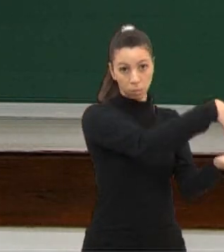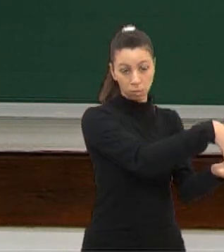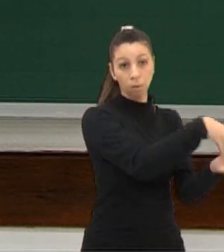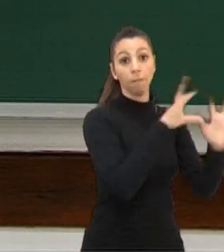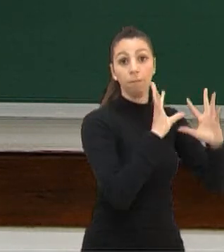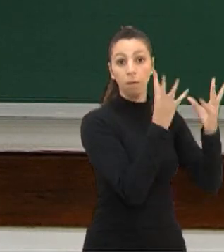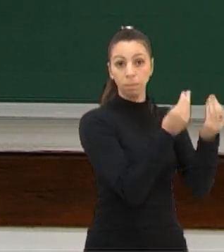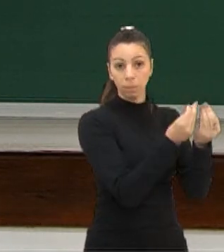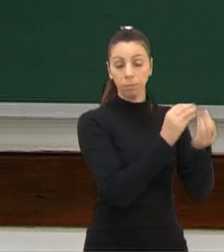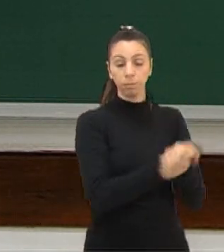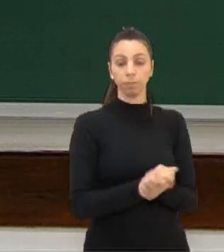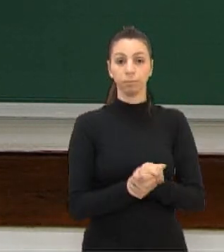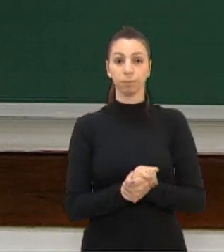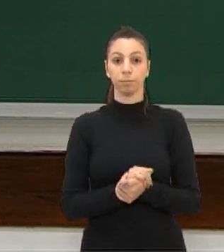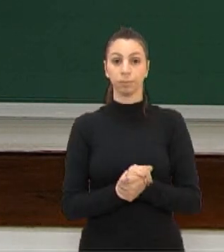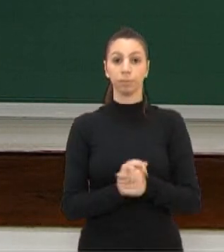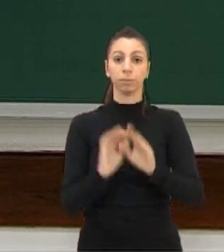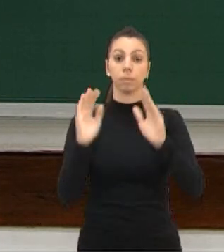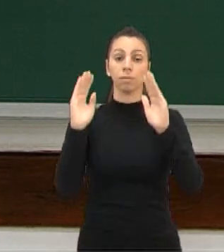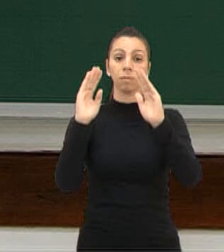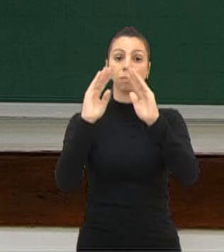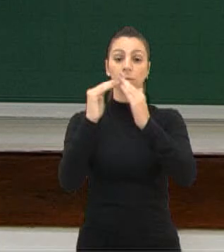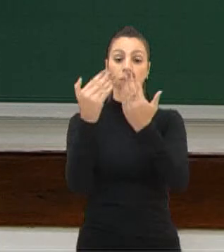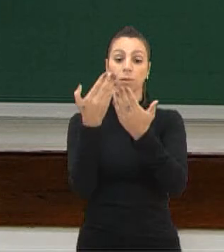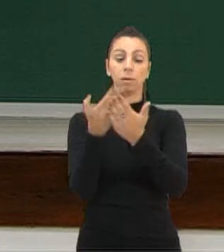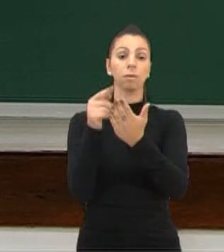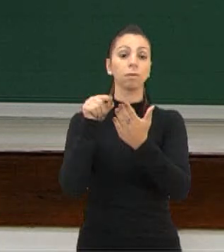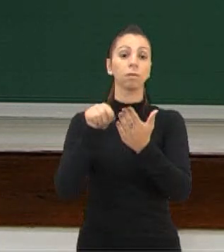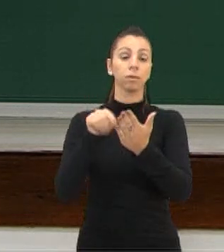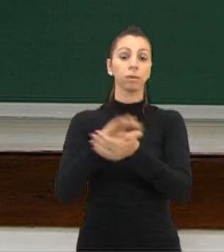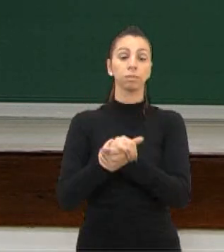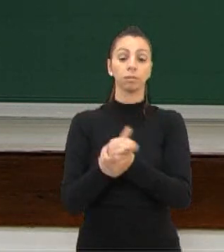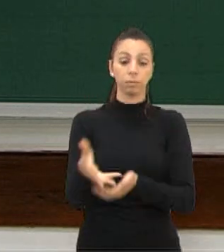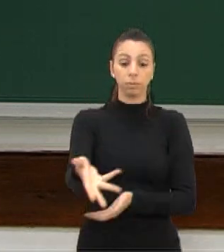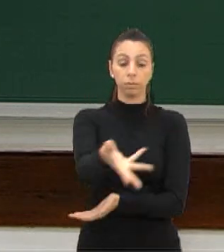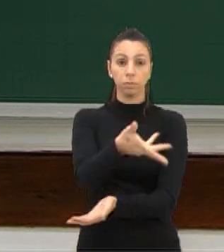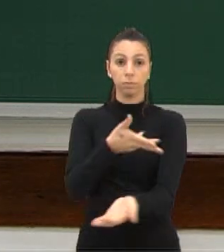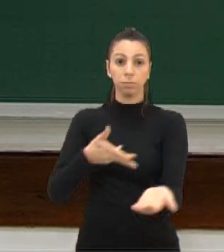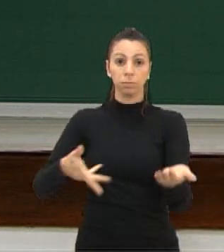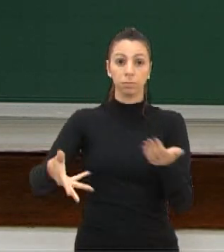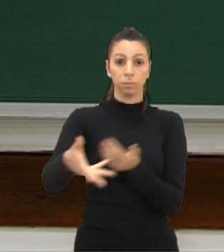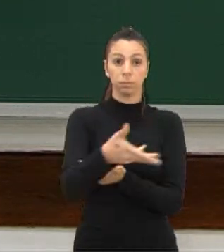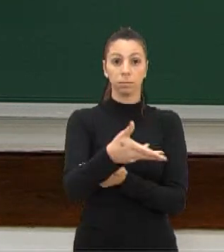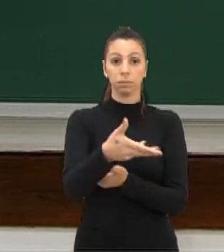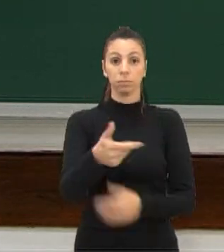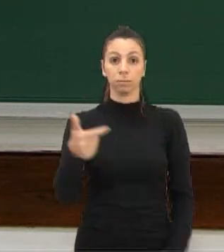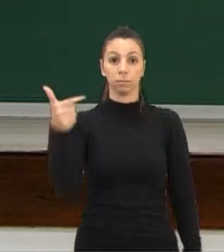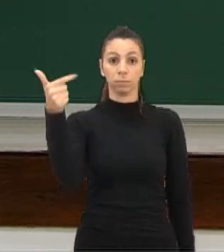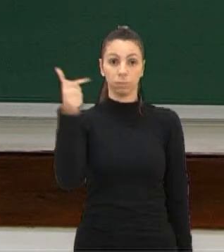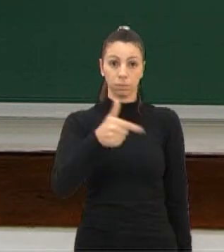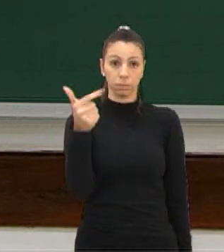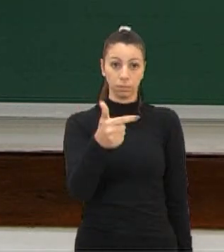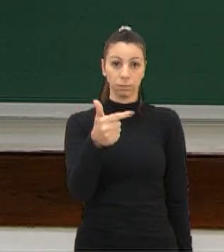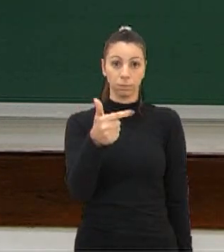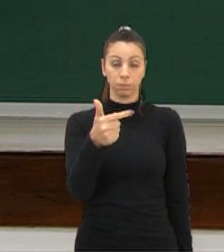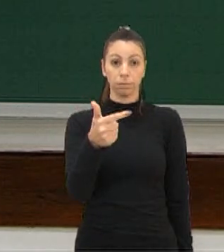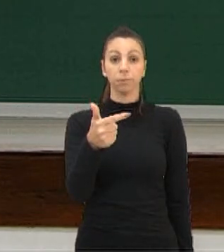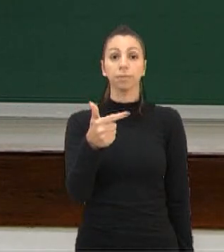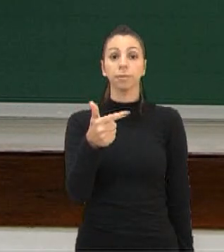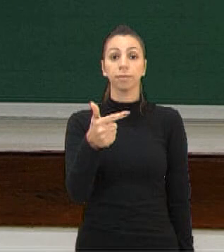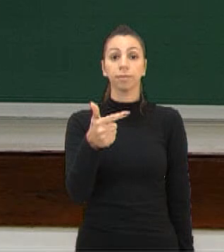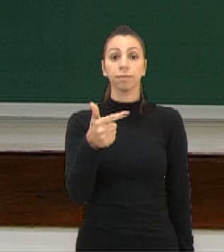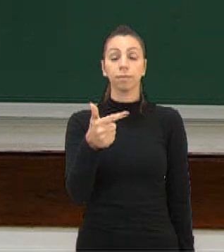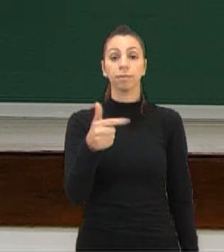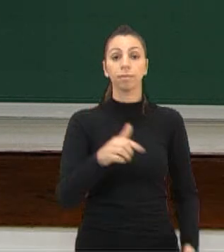Escola é a instituição de socialização secundária. Basicamente secundária, como o